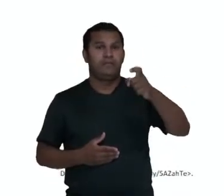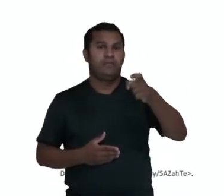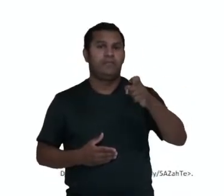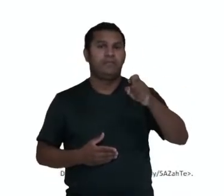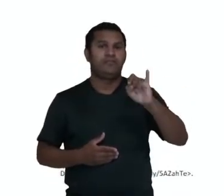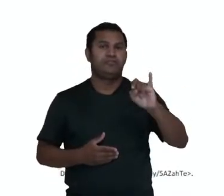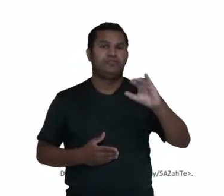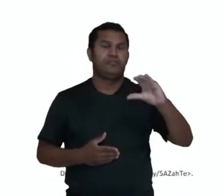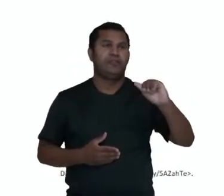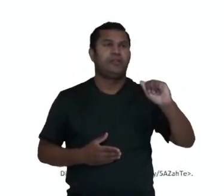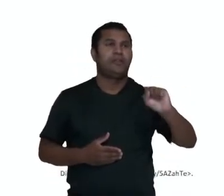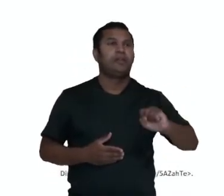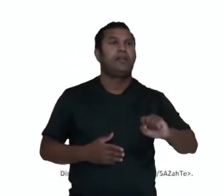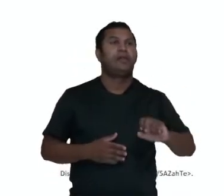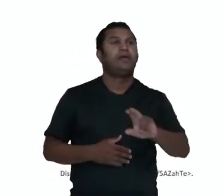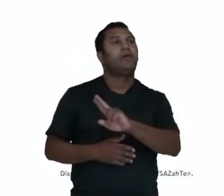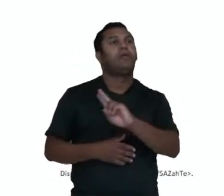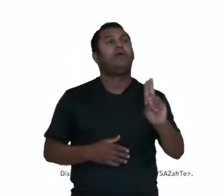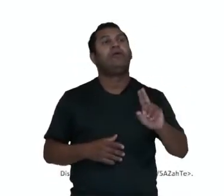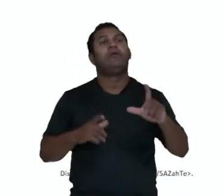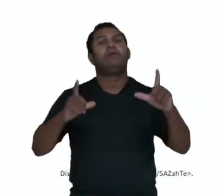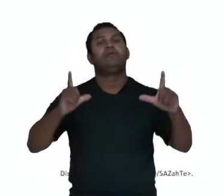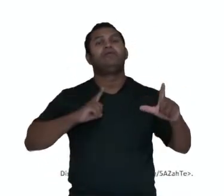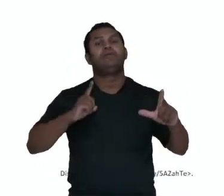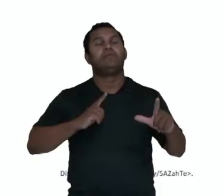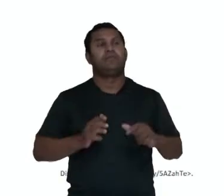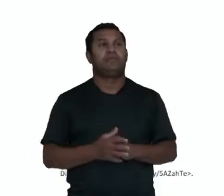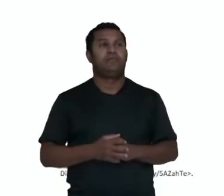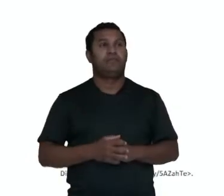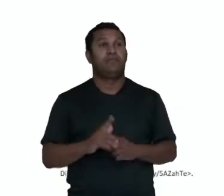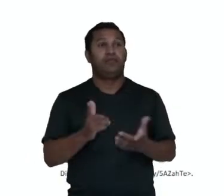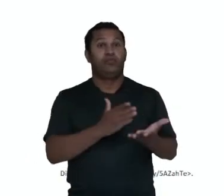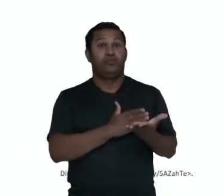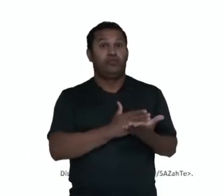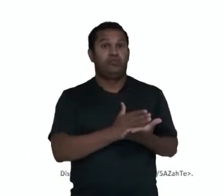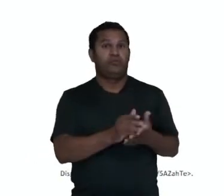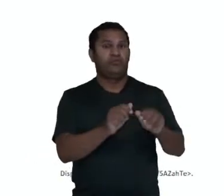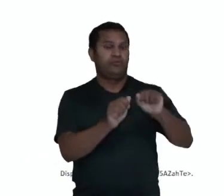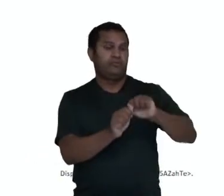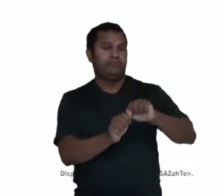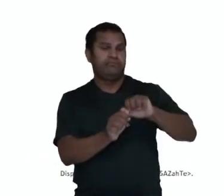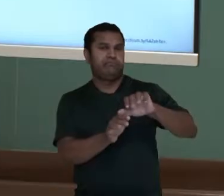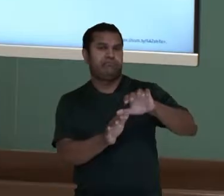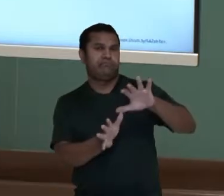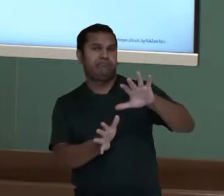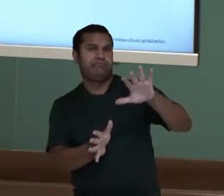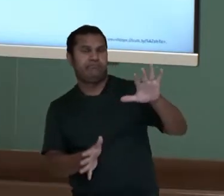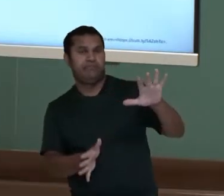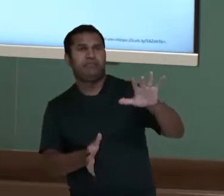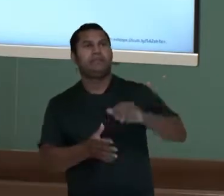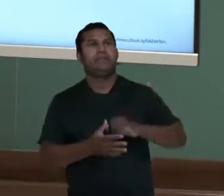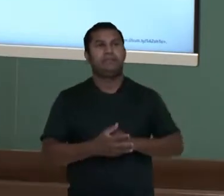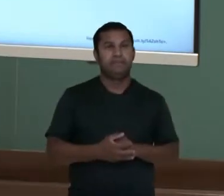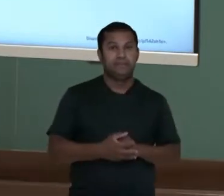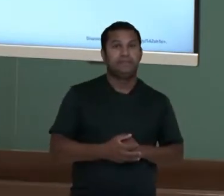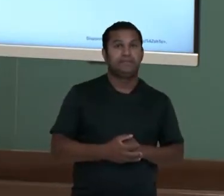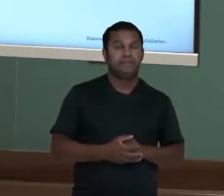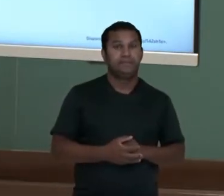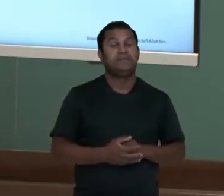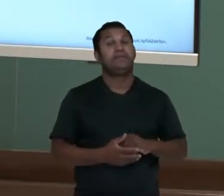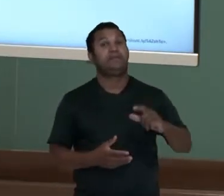por eles após o período de expansão? Então percebam que, talvez diferente do que